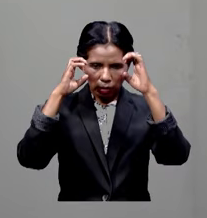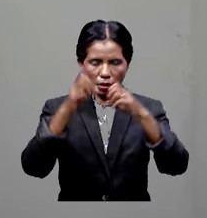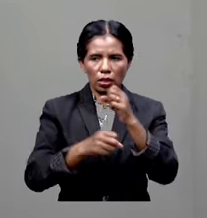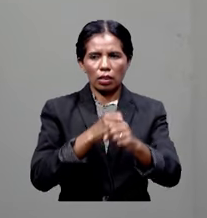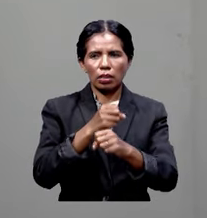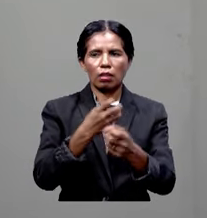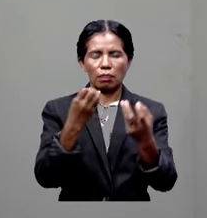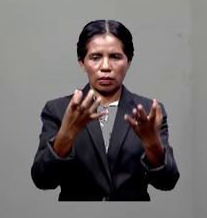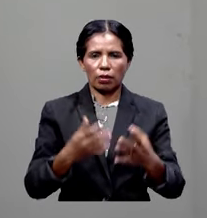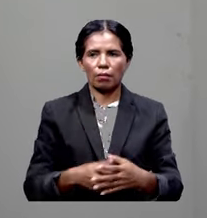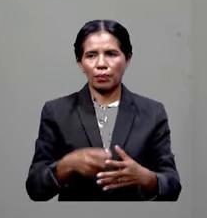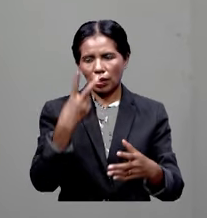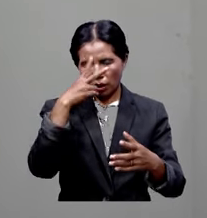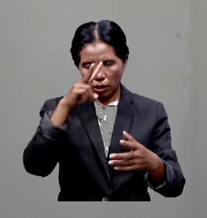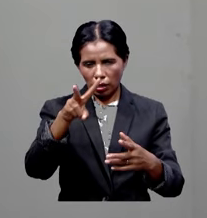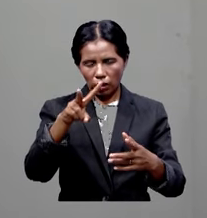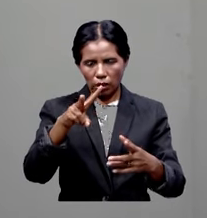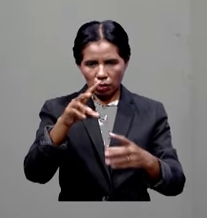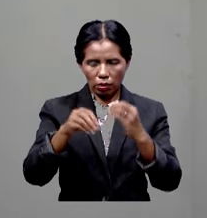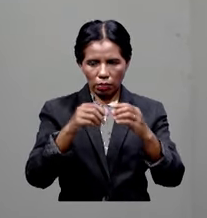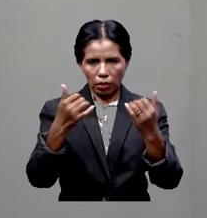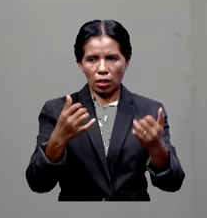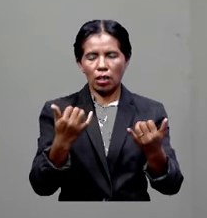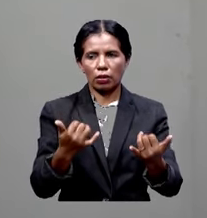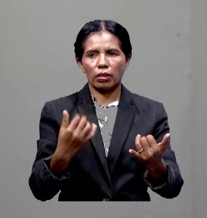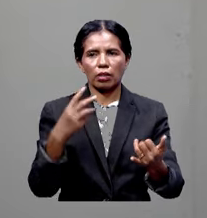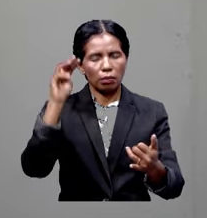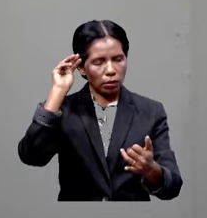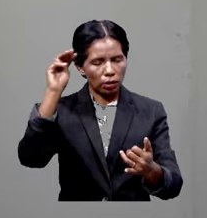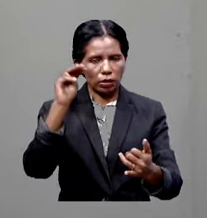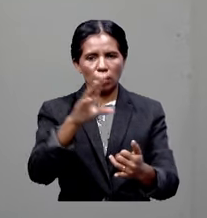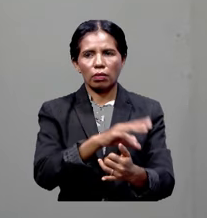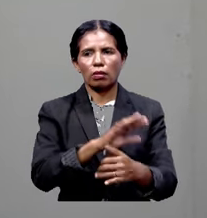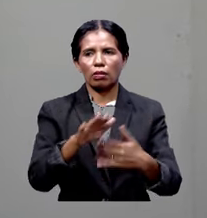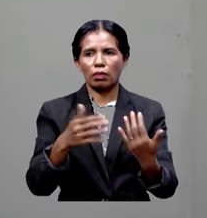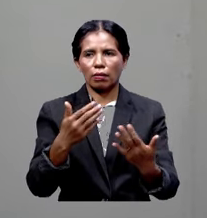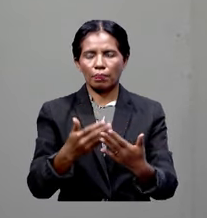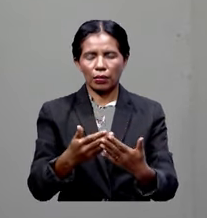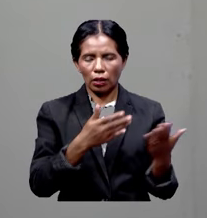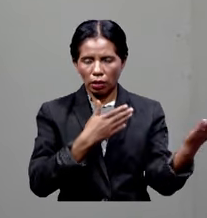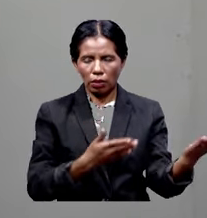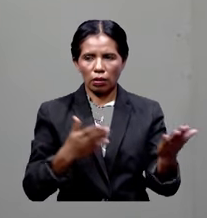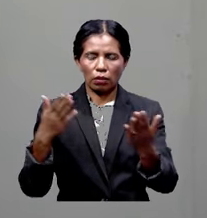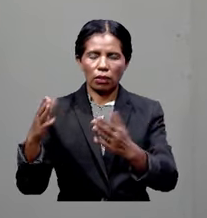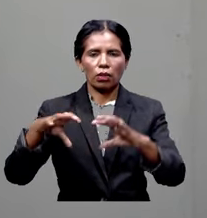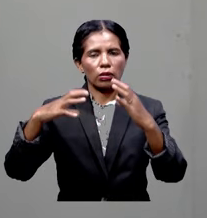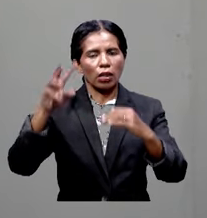ilarang hari batur tol de kestaun sernema agora duni ministerio ensino superior submete mai a konselo